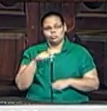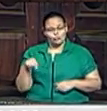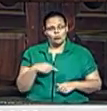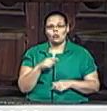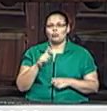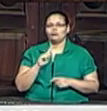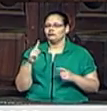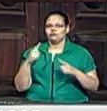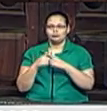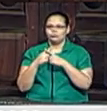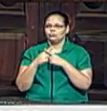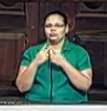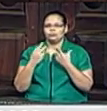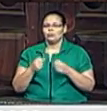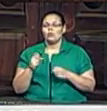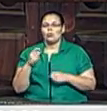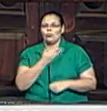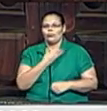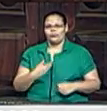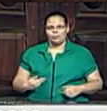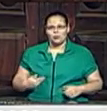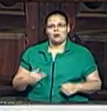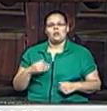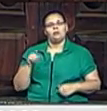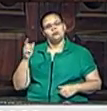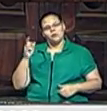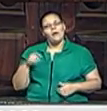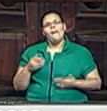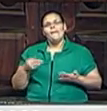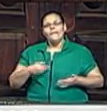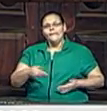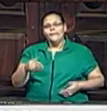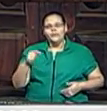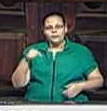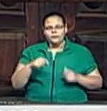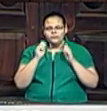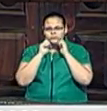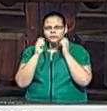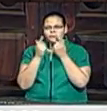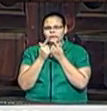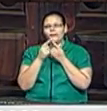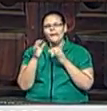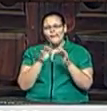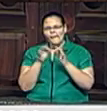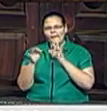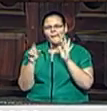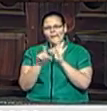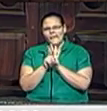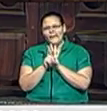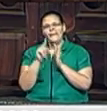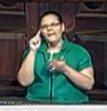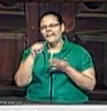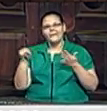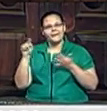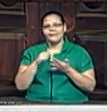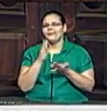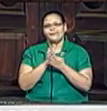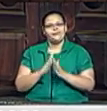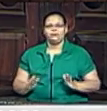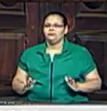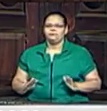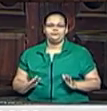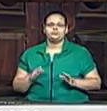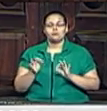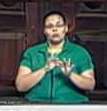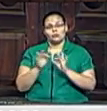frontalmente contrário a que o governo simplesmente encaminhe para esta casa um projeto de lei para acabar com esses dois